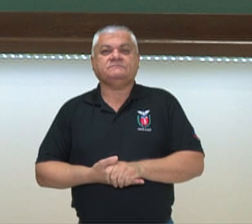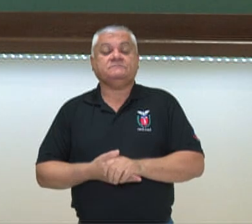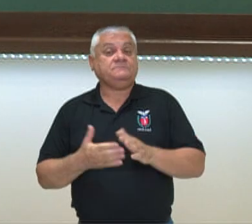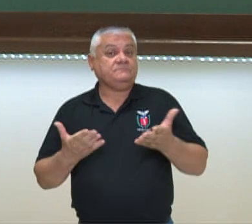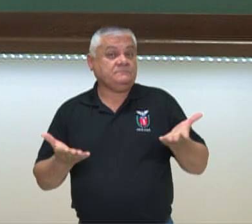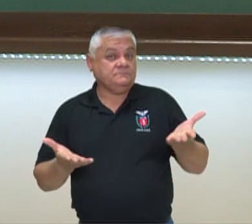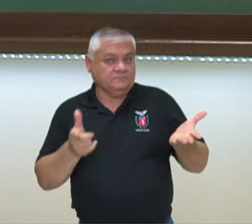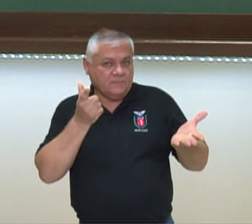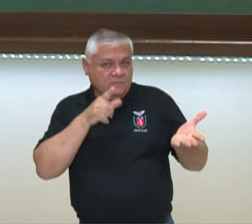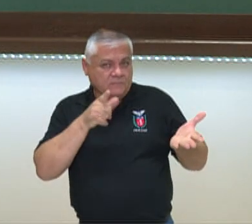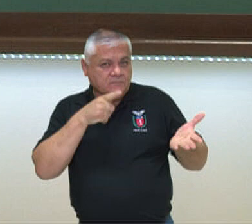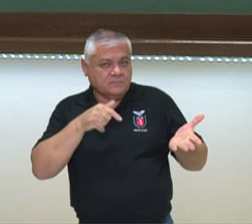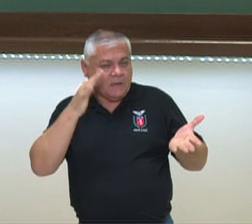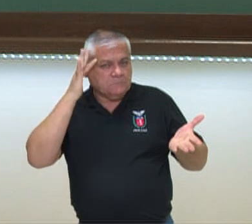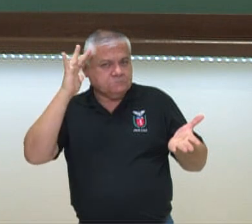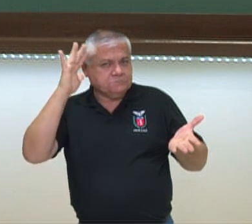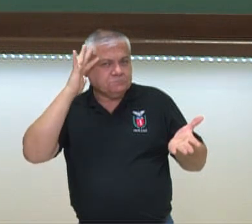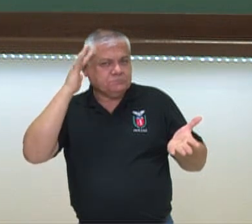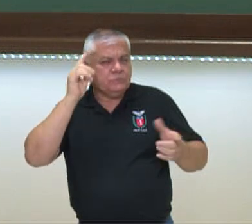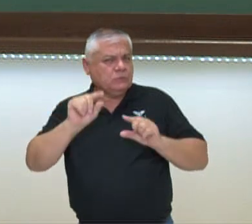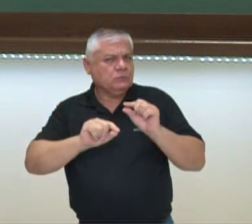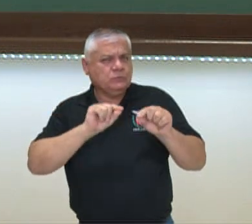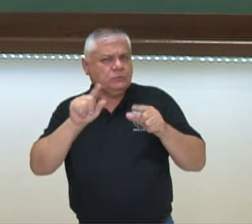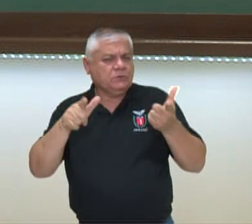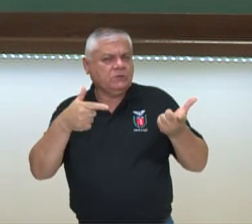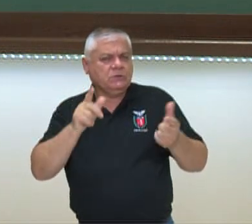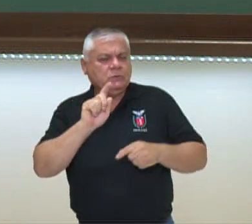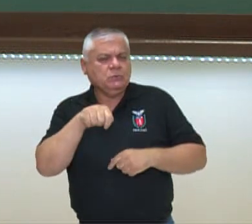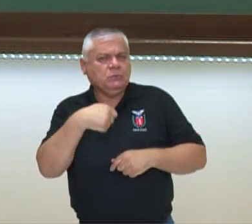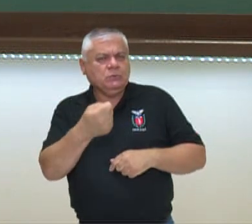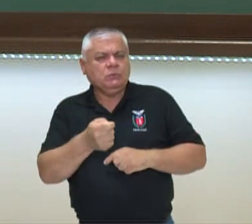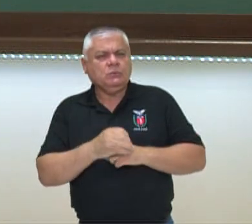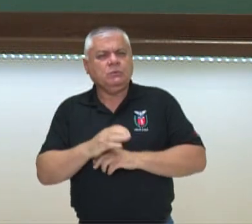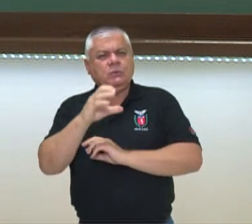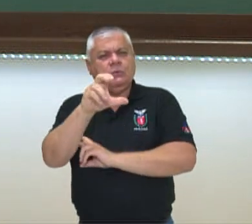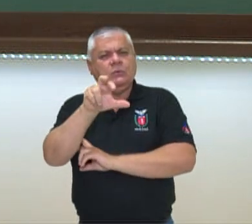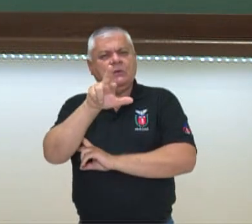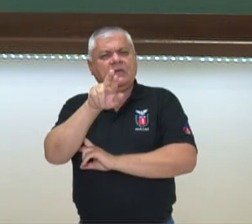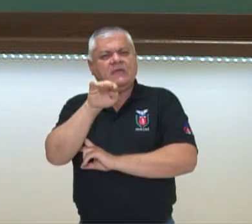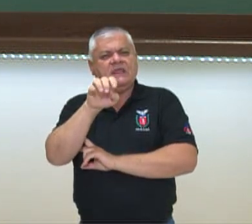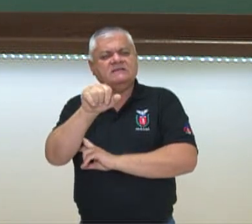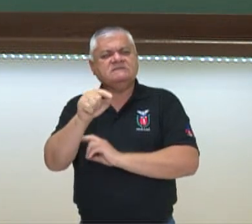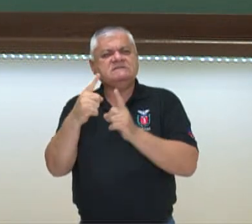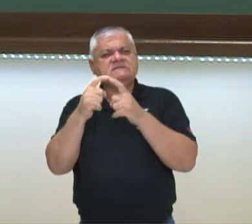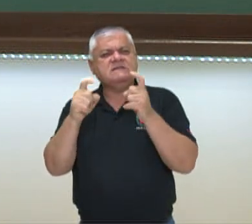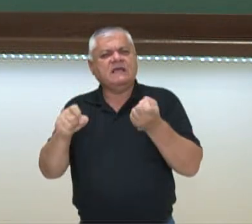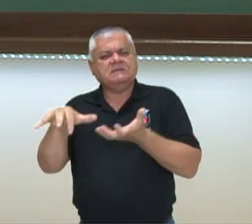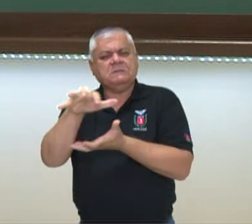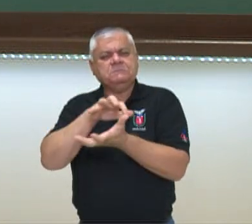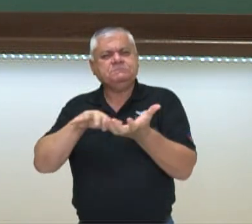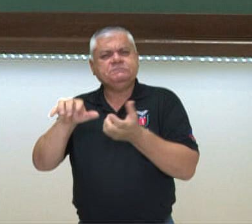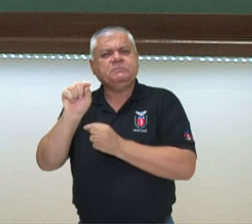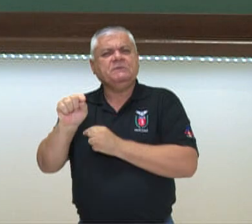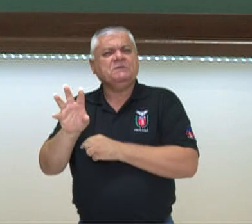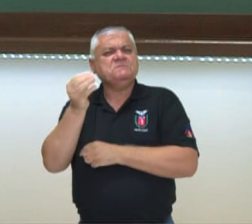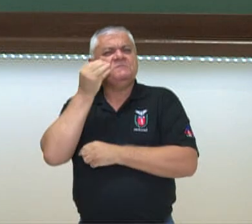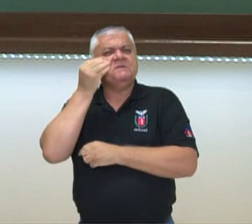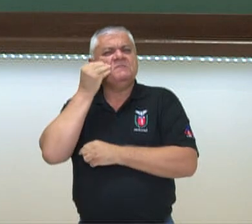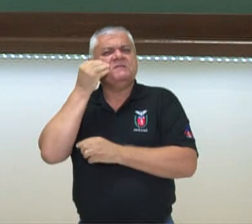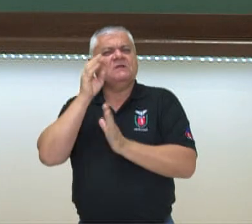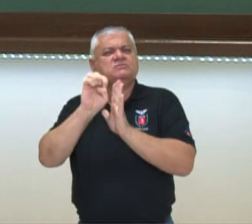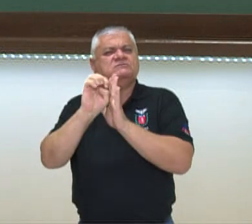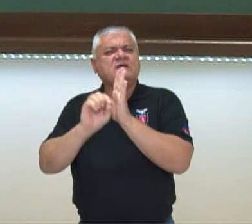E aí, pessoal, conseguiram pensar? Então, o que nós estamos chamando aí de crise da ciência, essa crise experimentada lá no